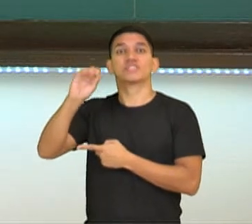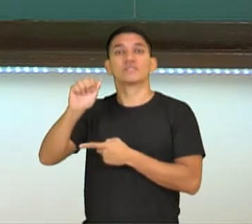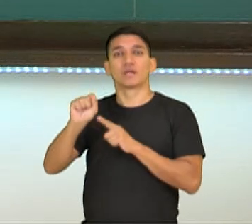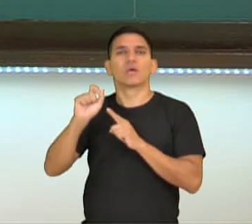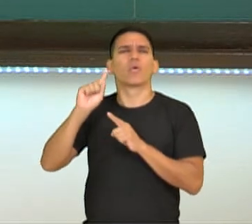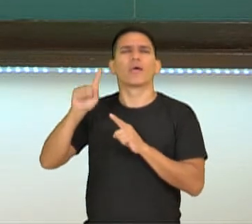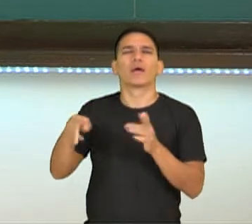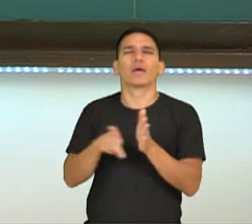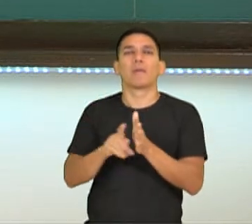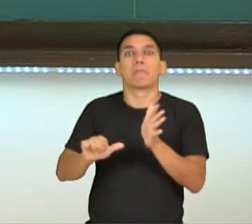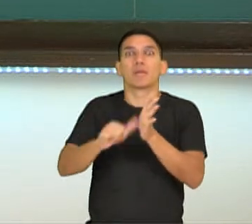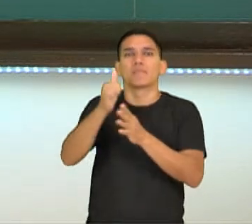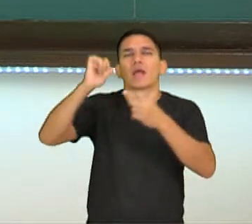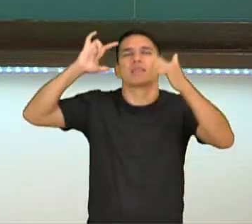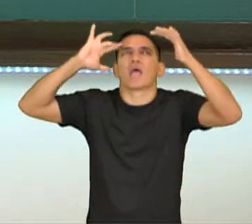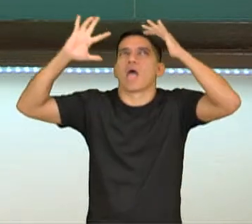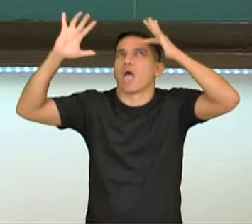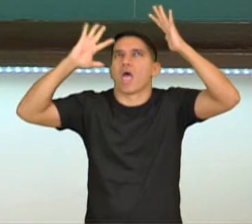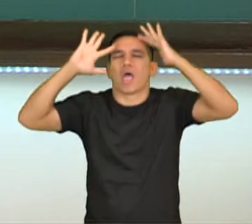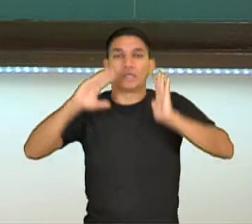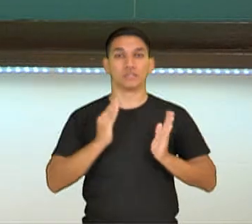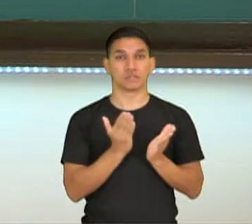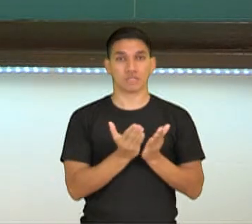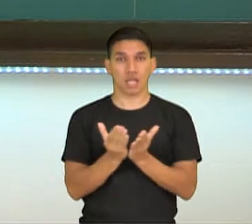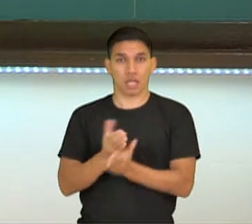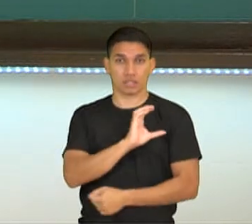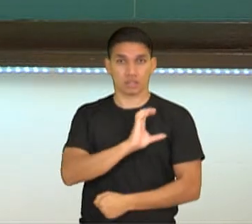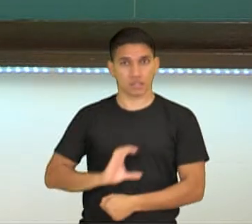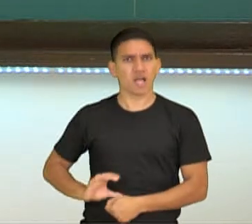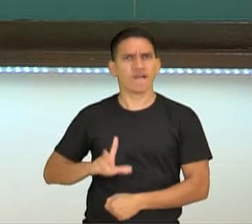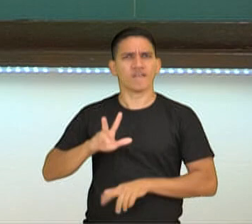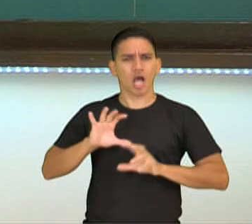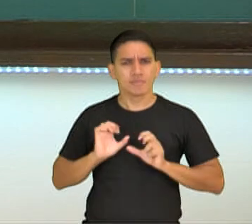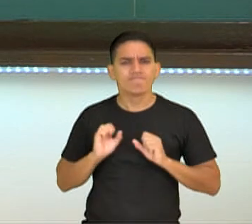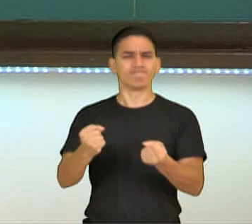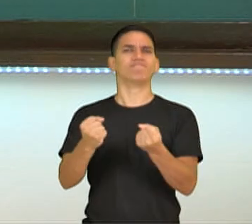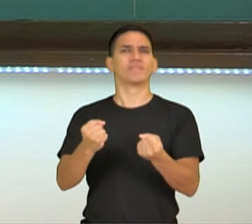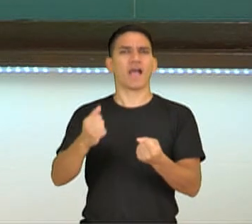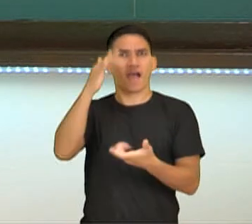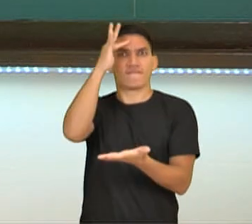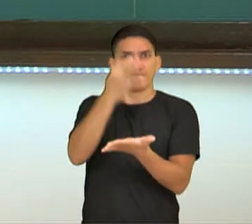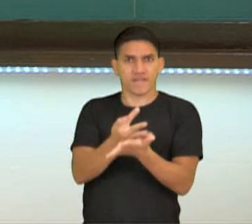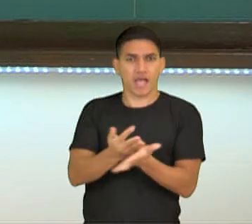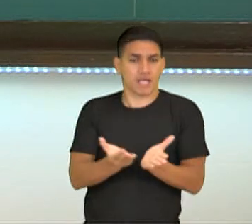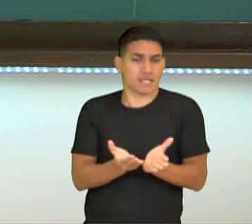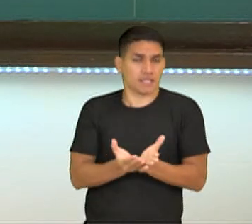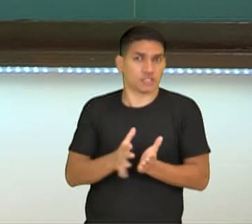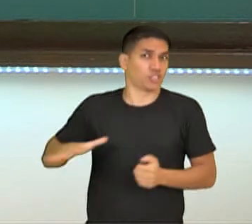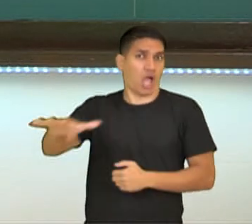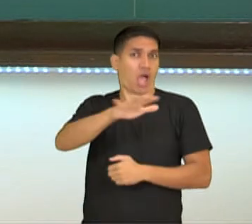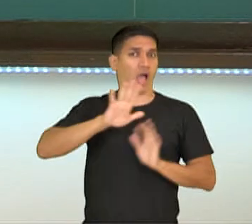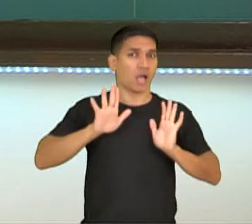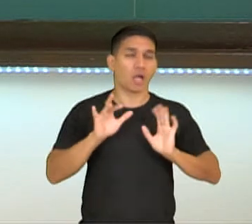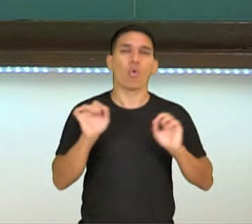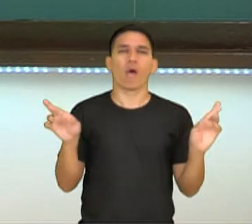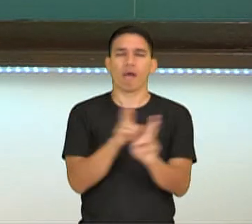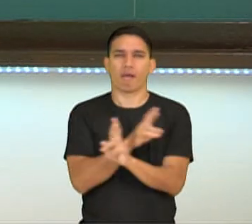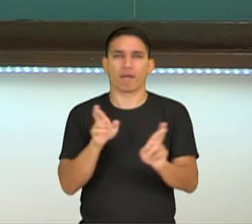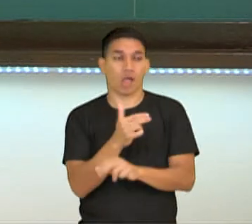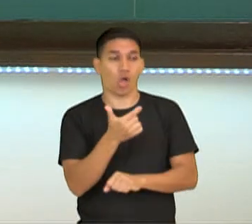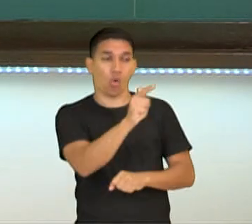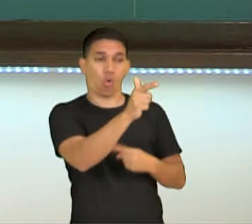do cristianismo que vão defender a fé cristã de um modo geral, né? Nós percebemos ali essa relação com